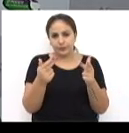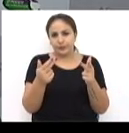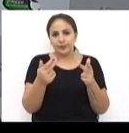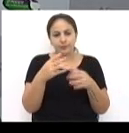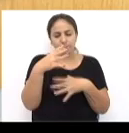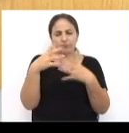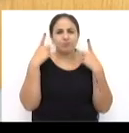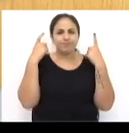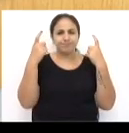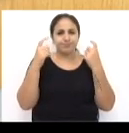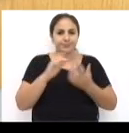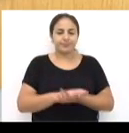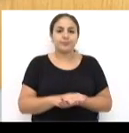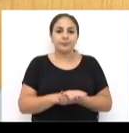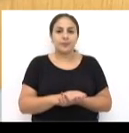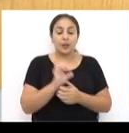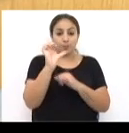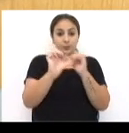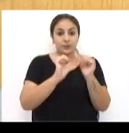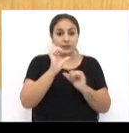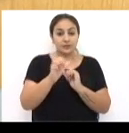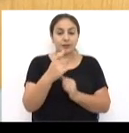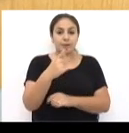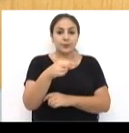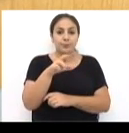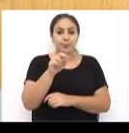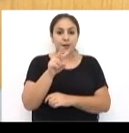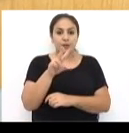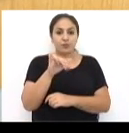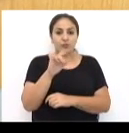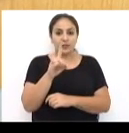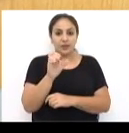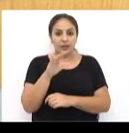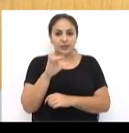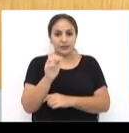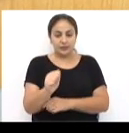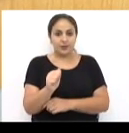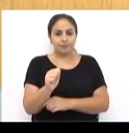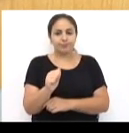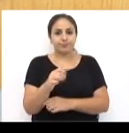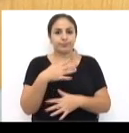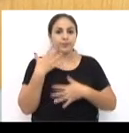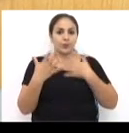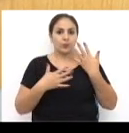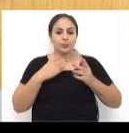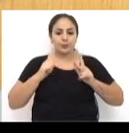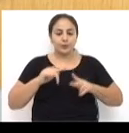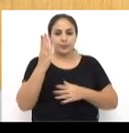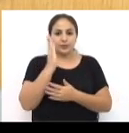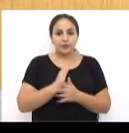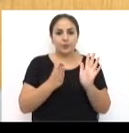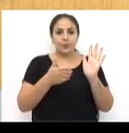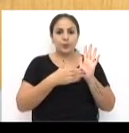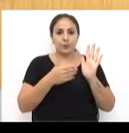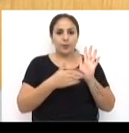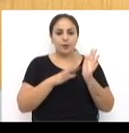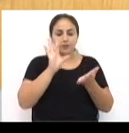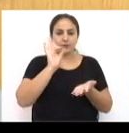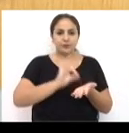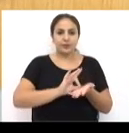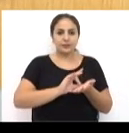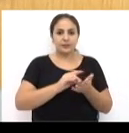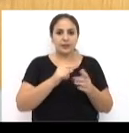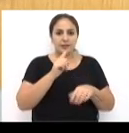tipo de agazarra. A possível reforma da Previdência vem assustando os brasileiros. A proposta do governo fixa a idade mínima